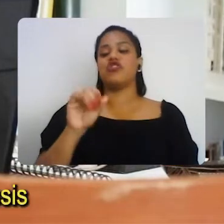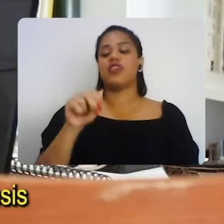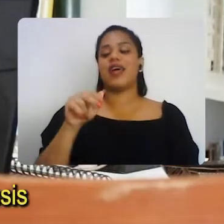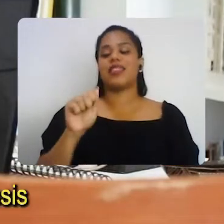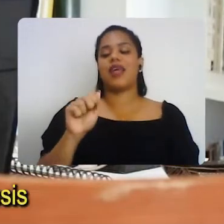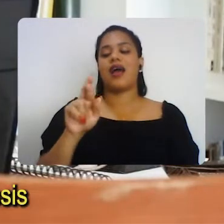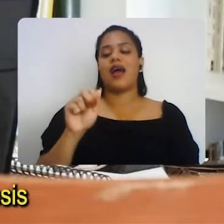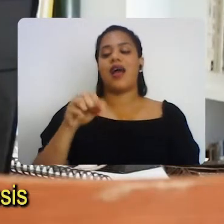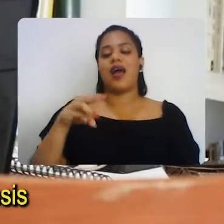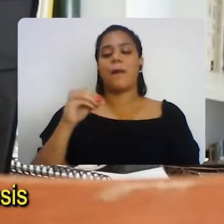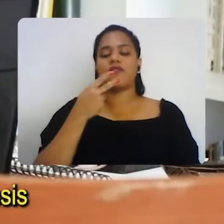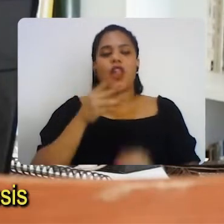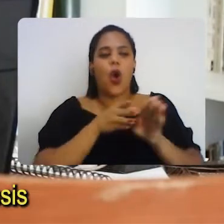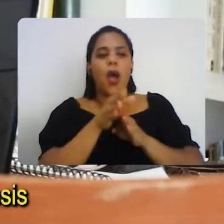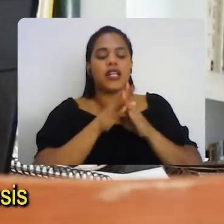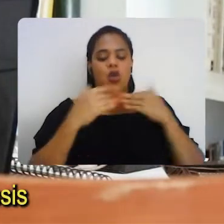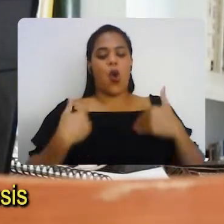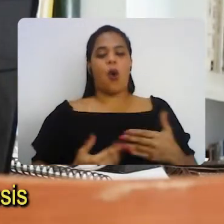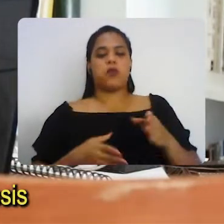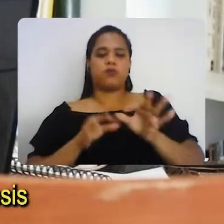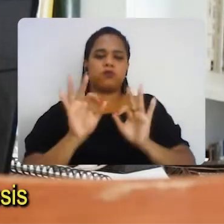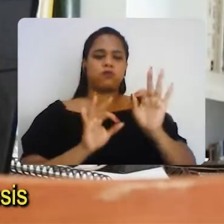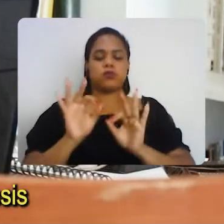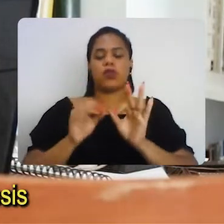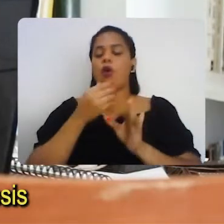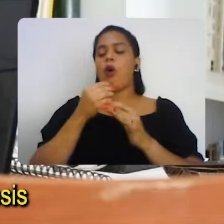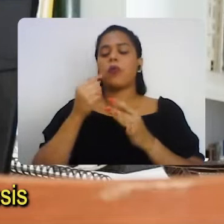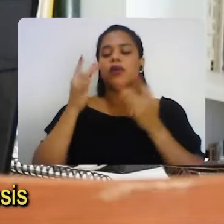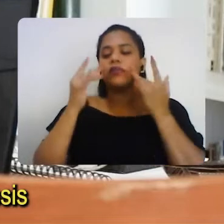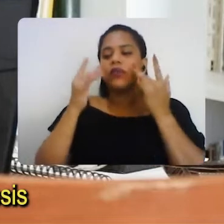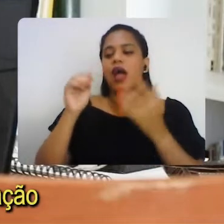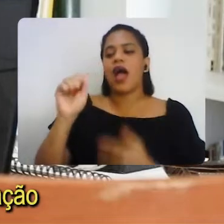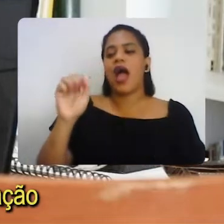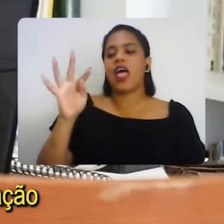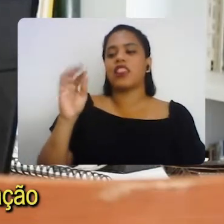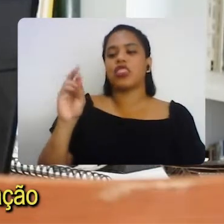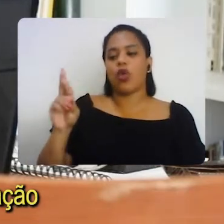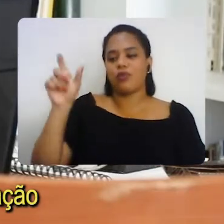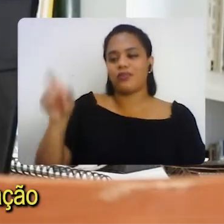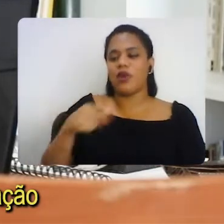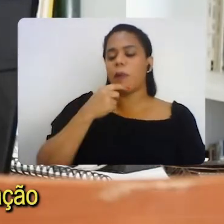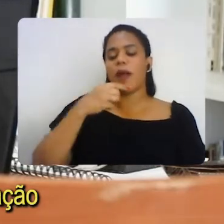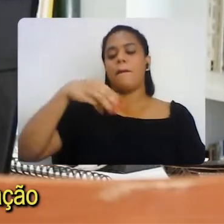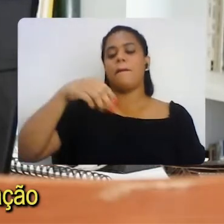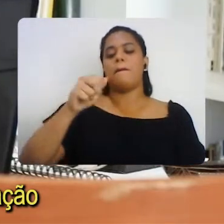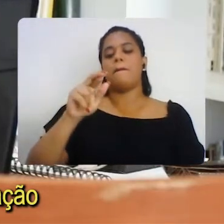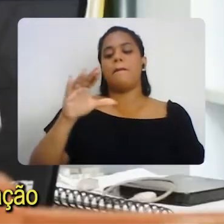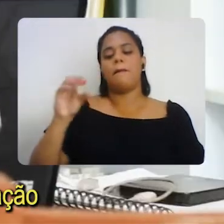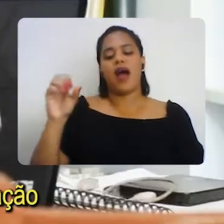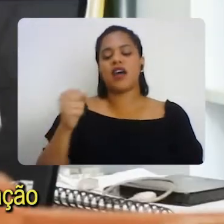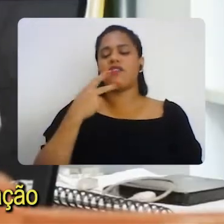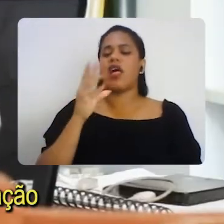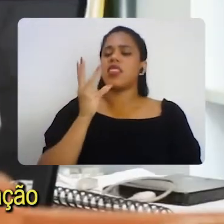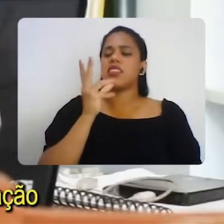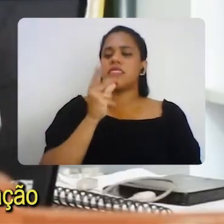Ramos, que fez um processo de orientação corporal com o ator Marcos de Assis, e ele levou uma temporada com ela,